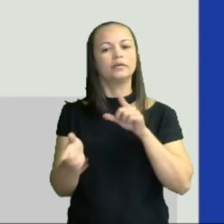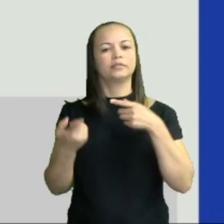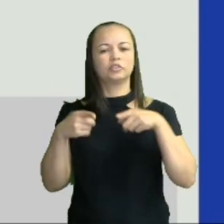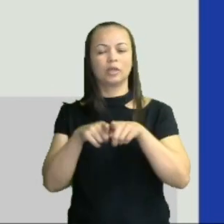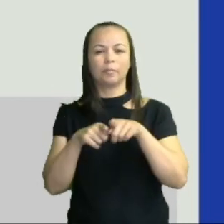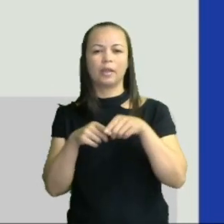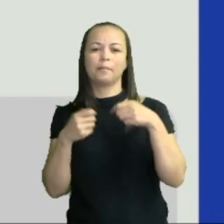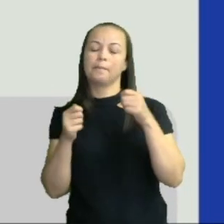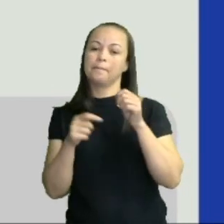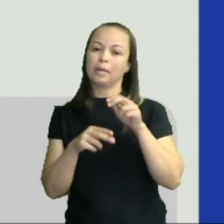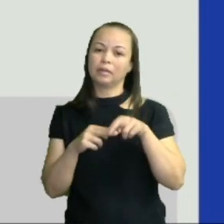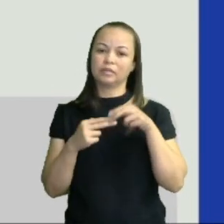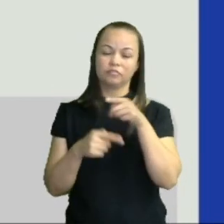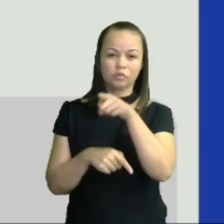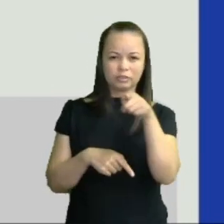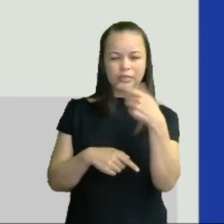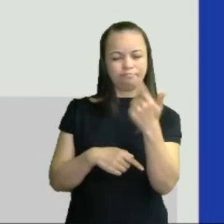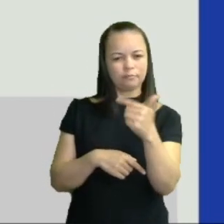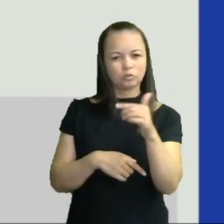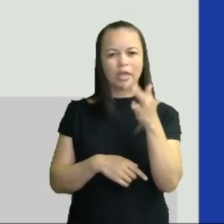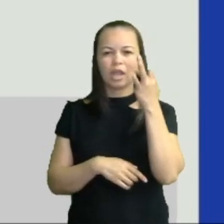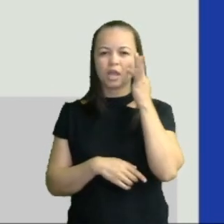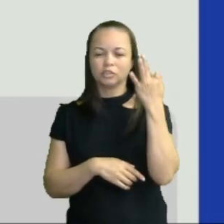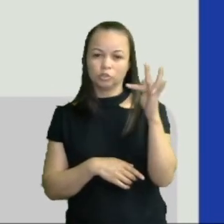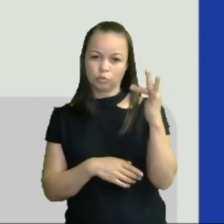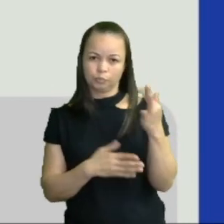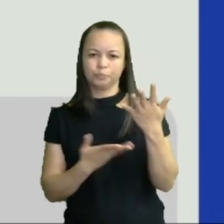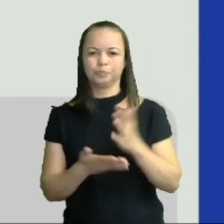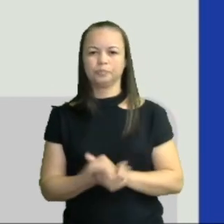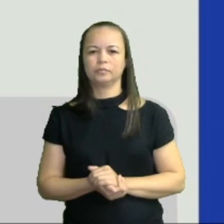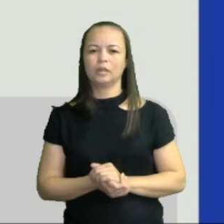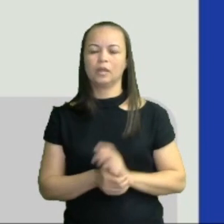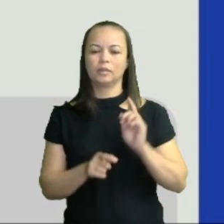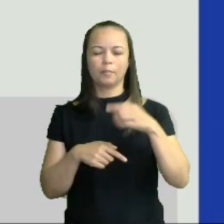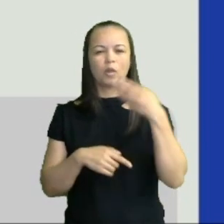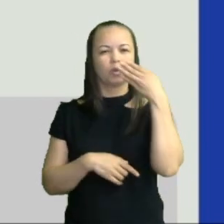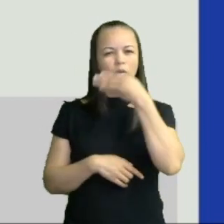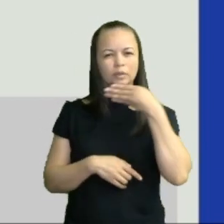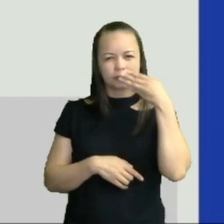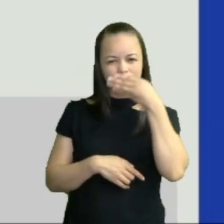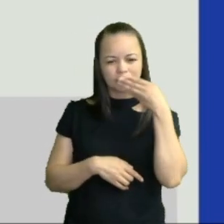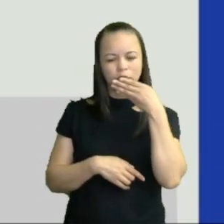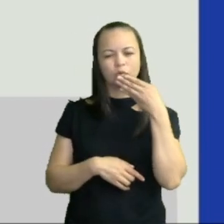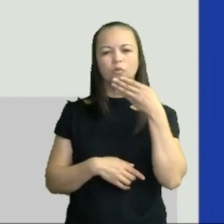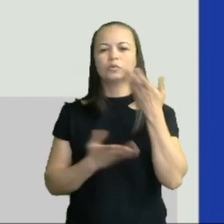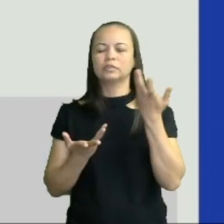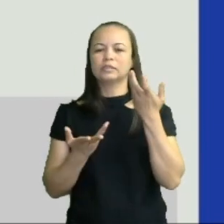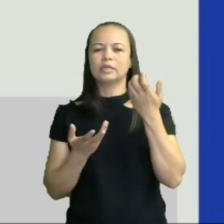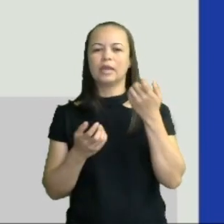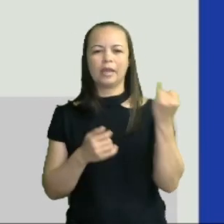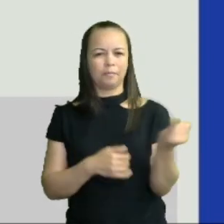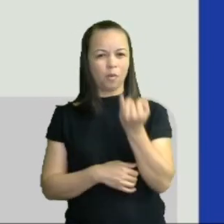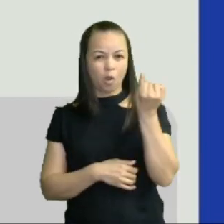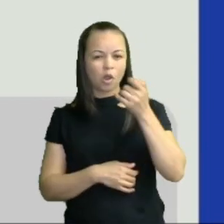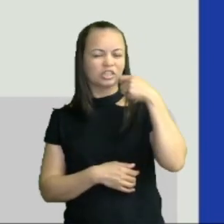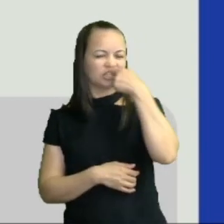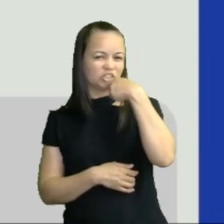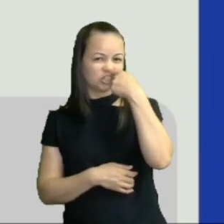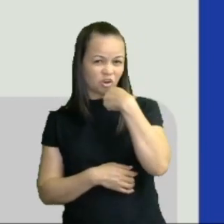que você não fique com o dente doendo. Depois de comer doces, é importante fazer a escovação.